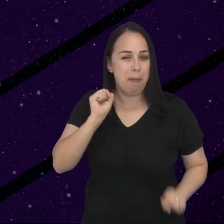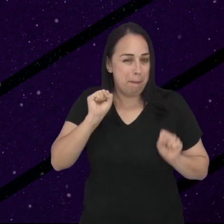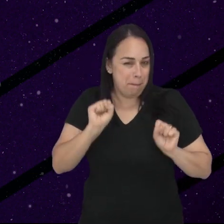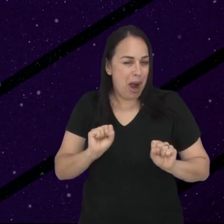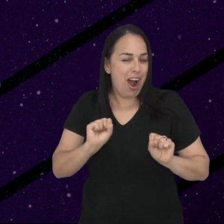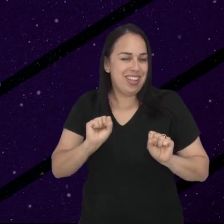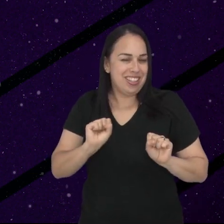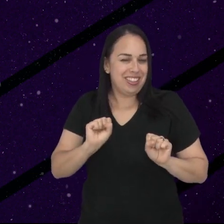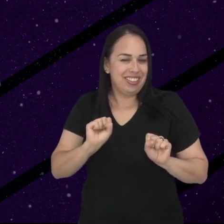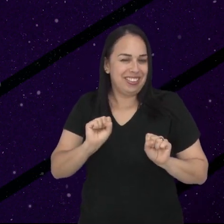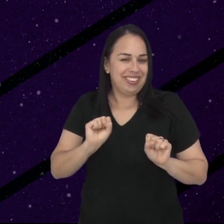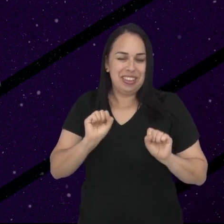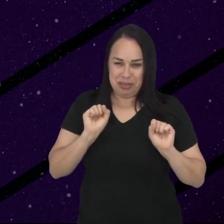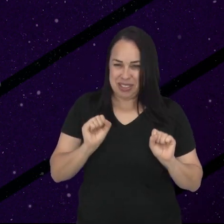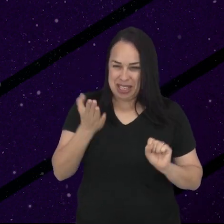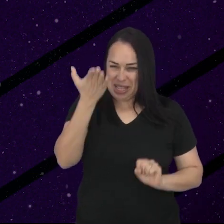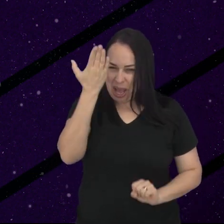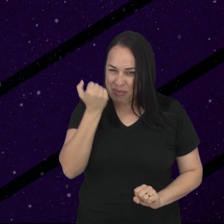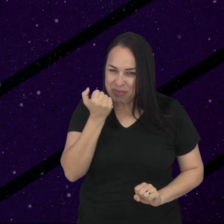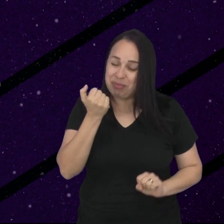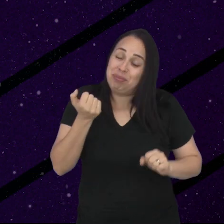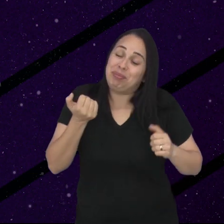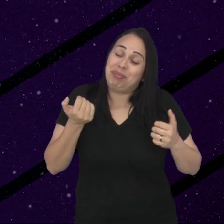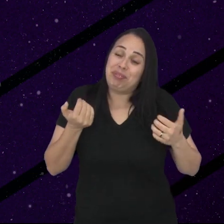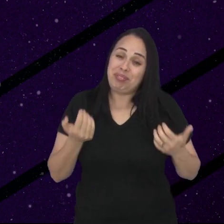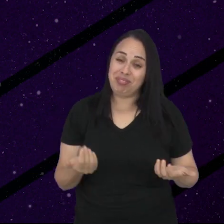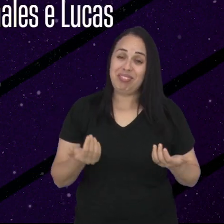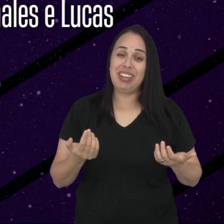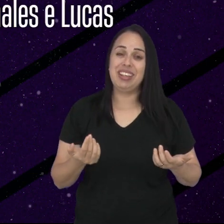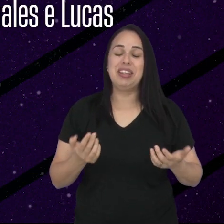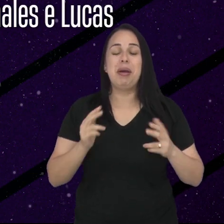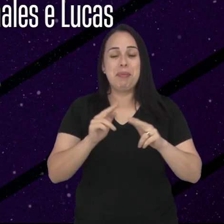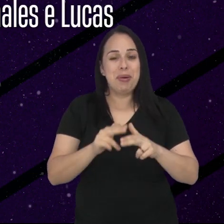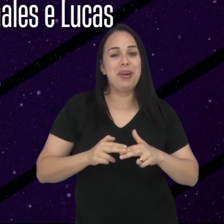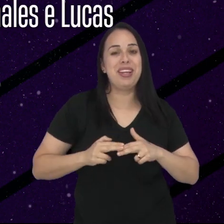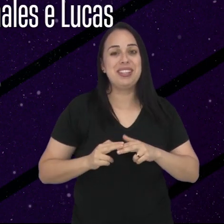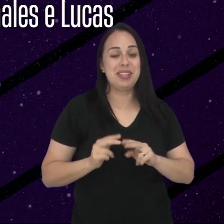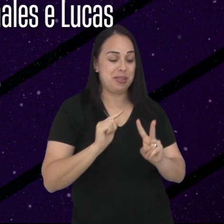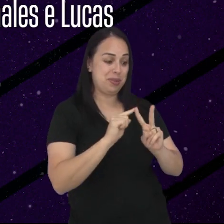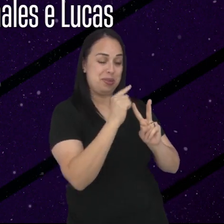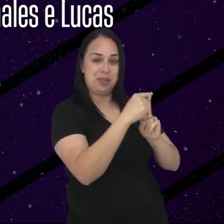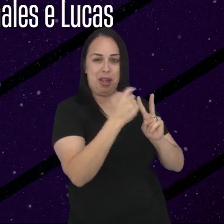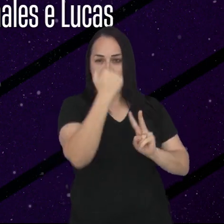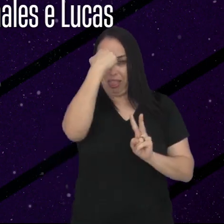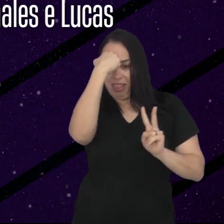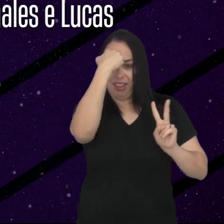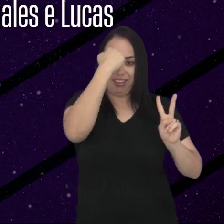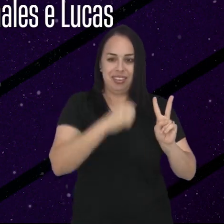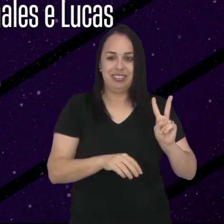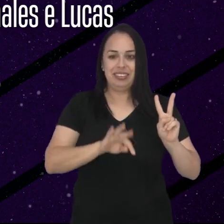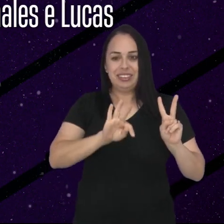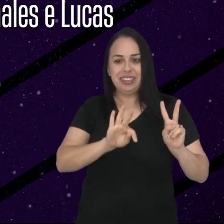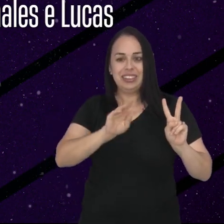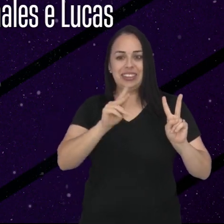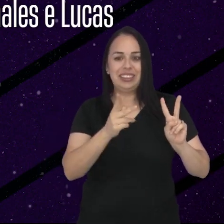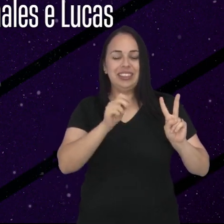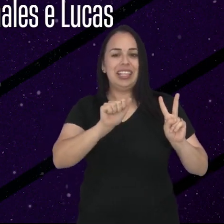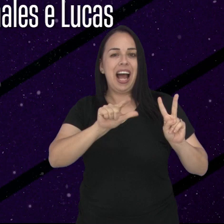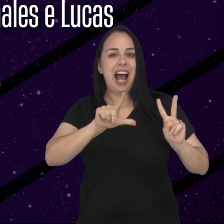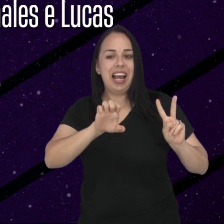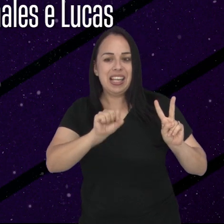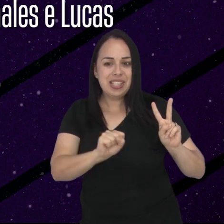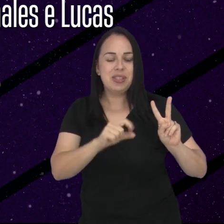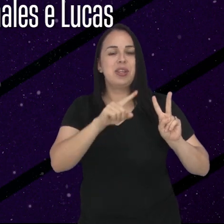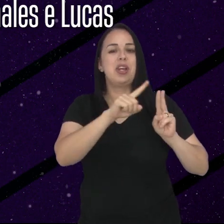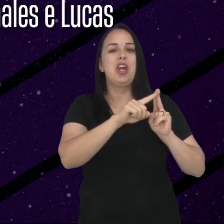boca, bem na hora do tchau, sabe? É desse momento bem específico que os sertanejos Thales e Lucas estão falando na letra de Foi